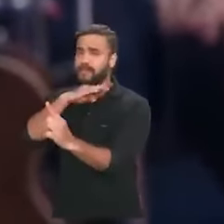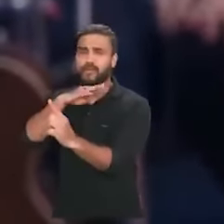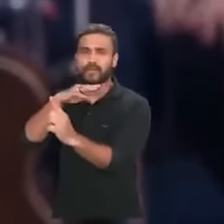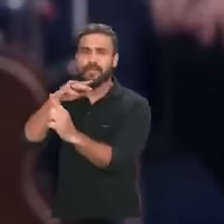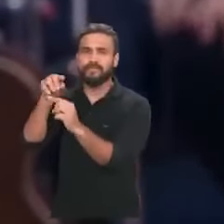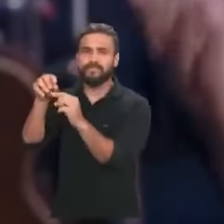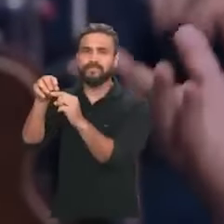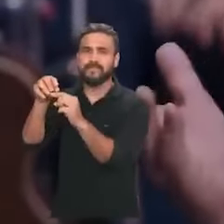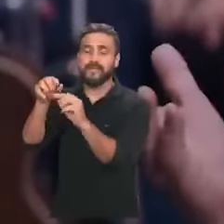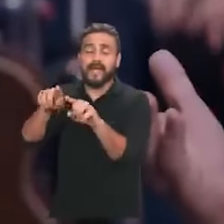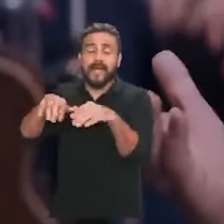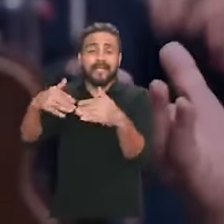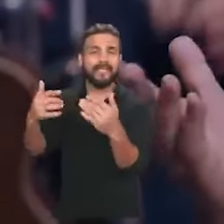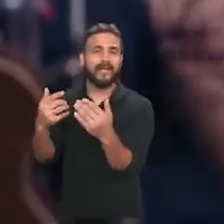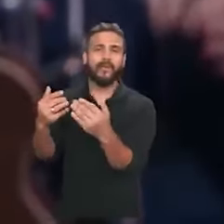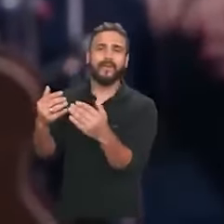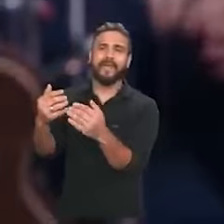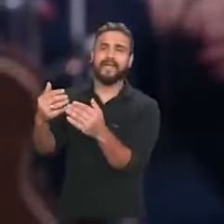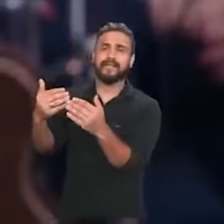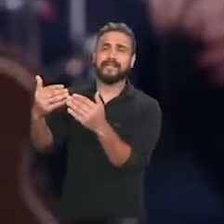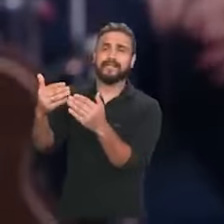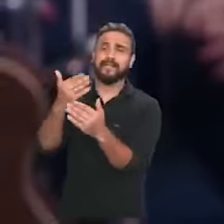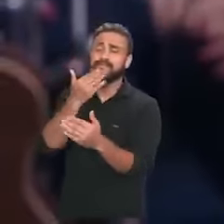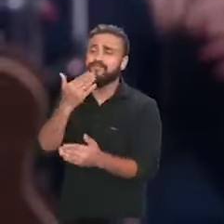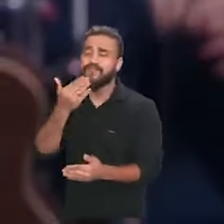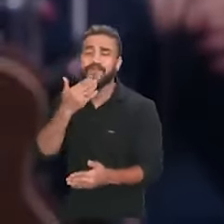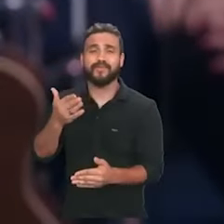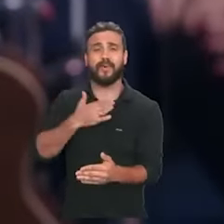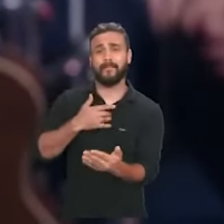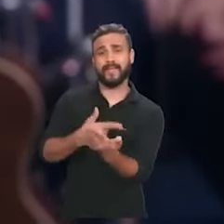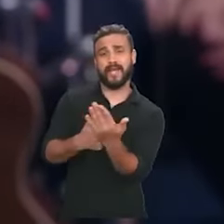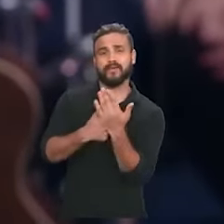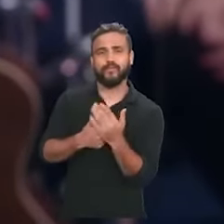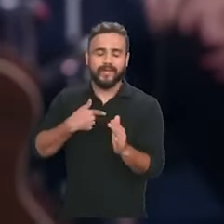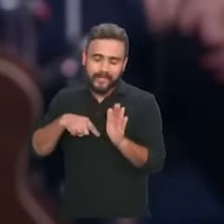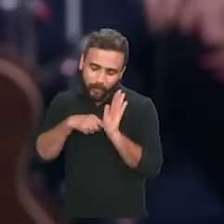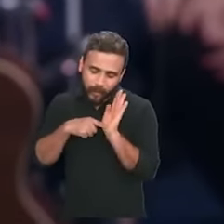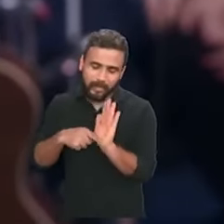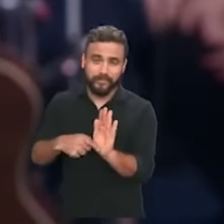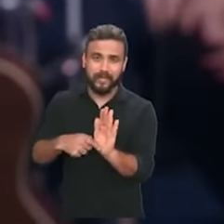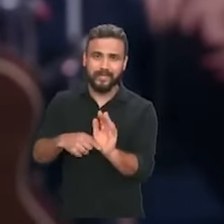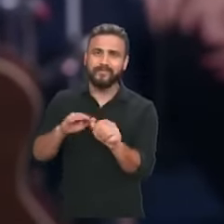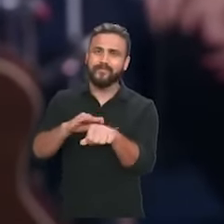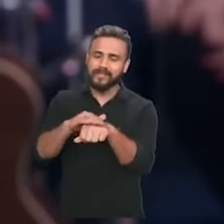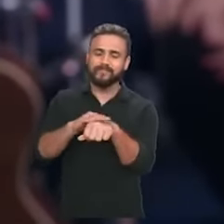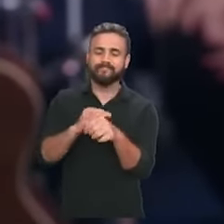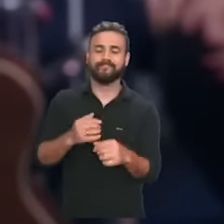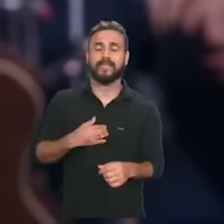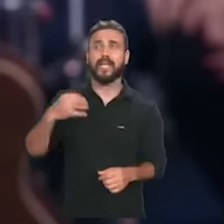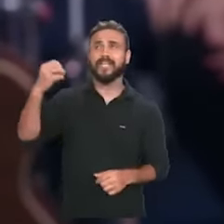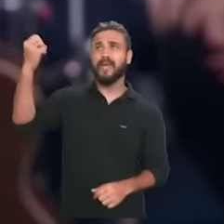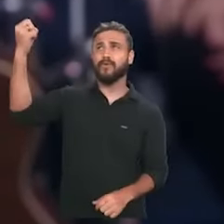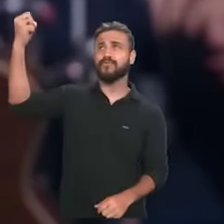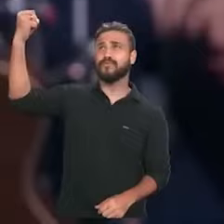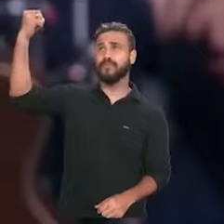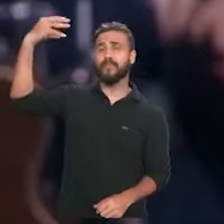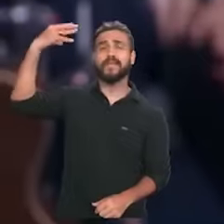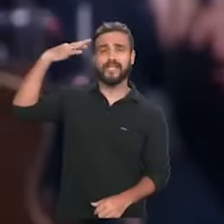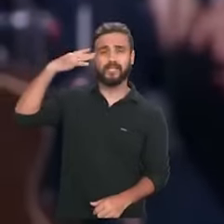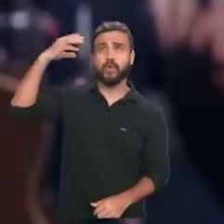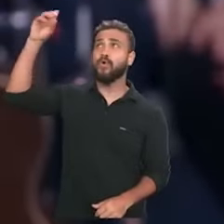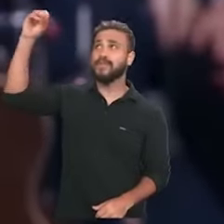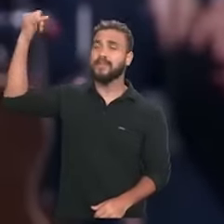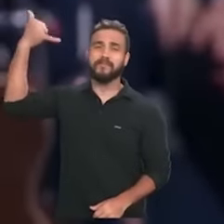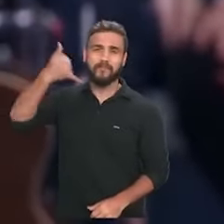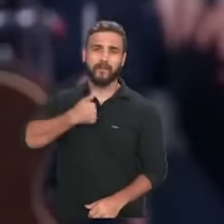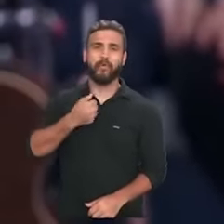dar mentoria no mundo inteiro. Deus me orientou dizendo o seguinte: olha, se você está na Europa, está no mundo, quer entrar, ter